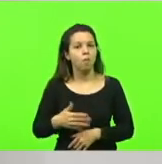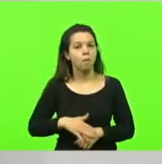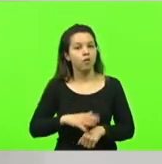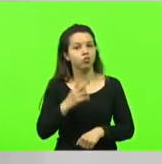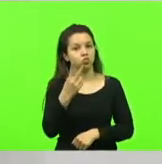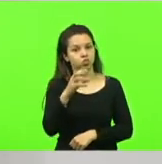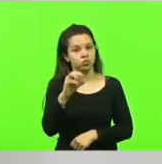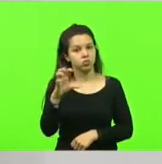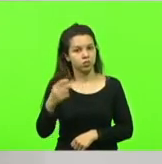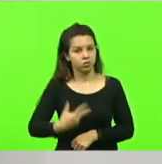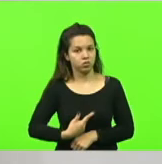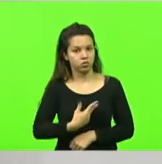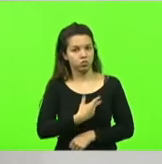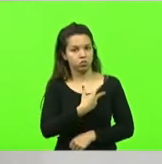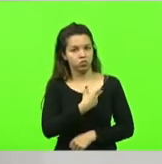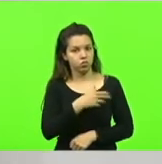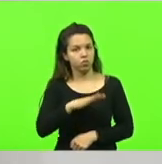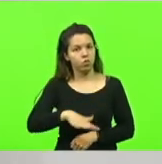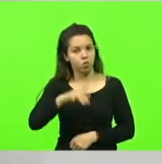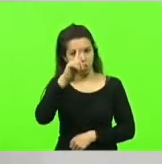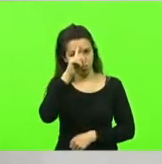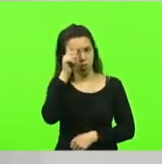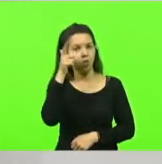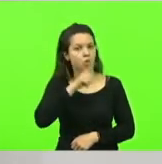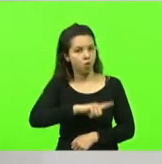por hospitais na região, mas